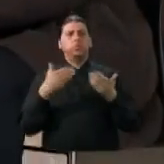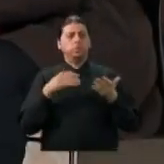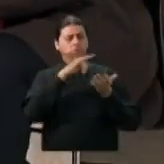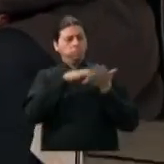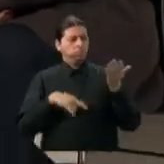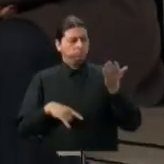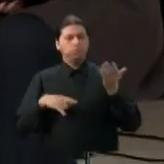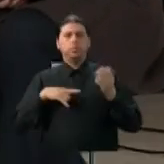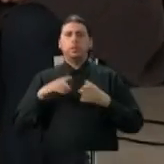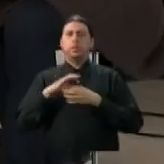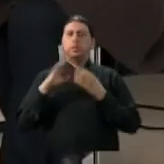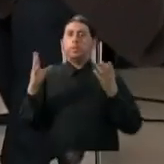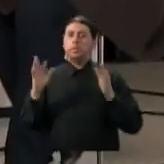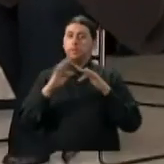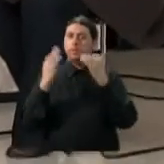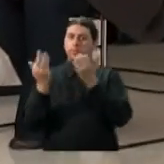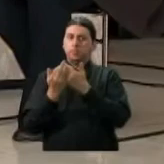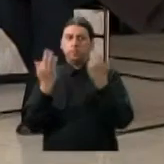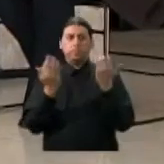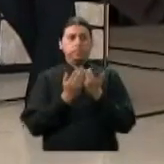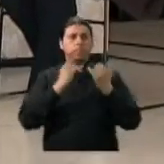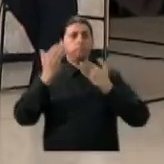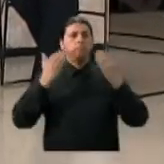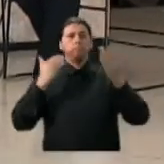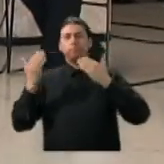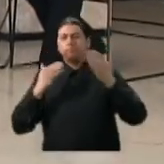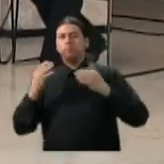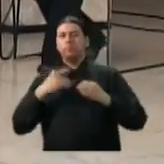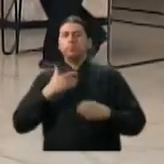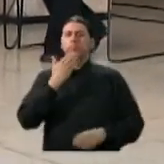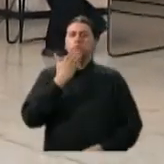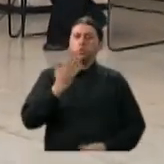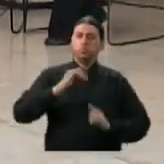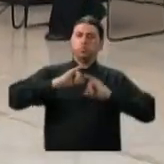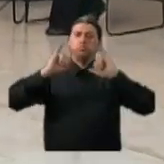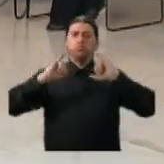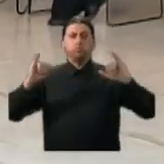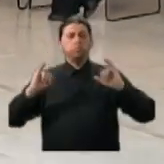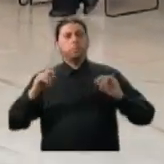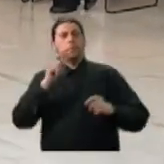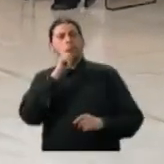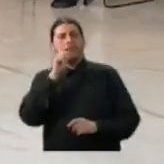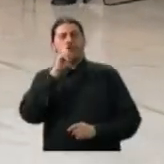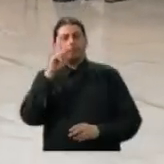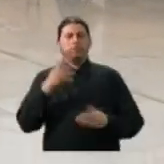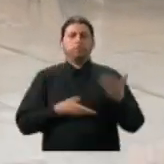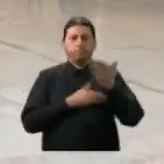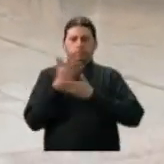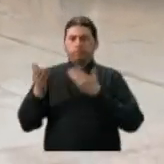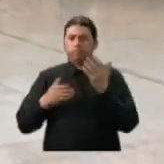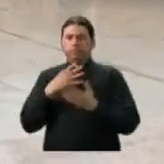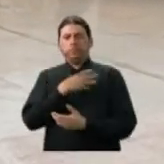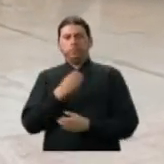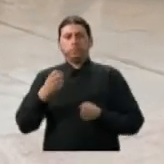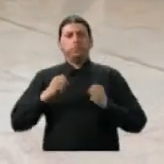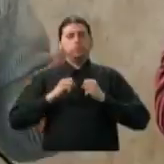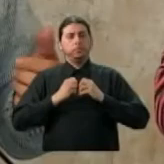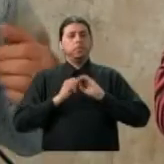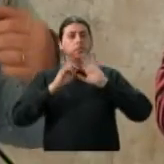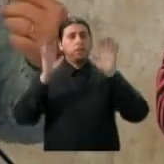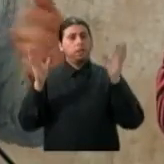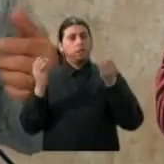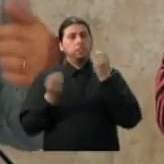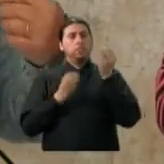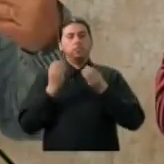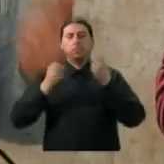a vacinação, já solicitava que os pais também interagissem com os filhos, né? No sentido de esclarecer a importância